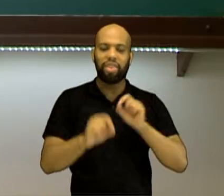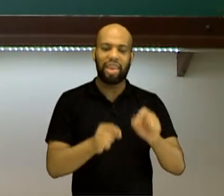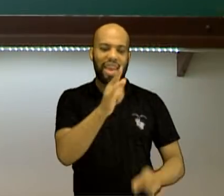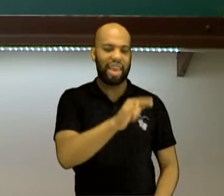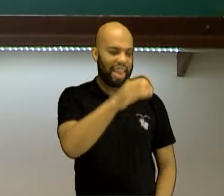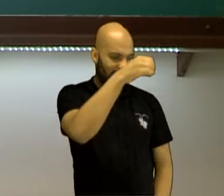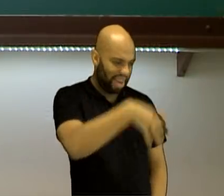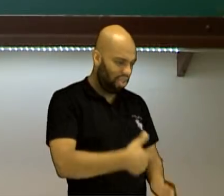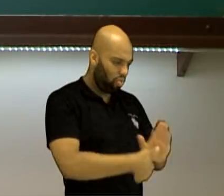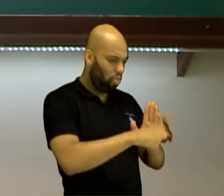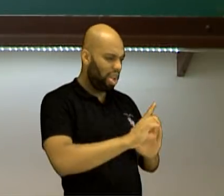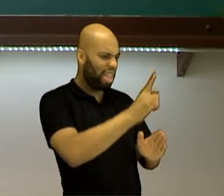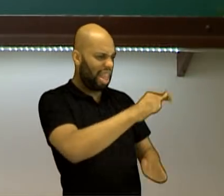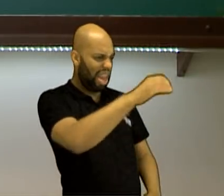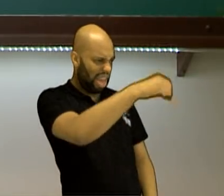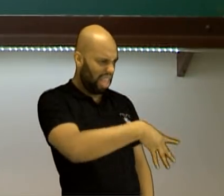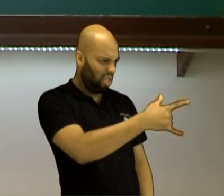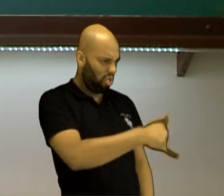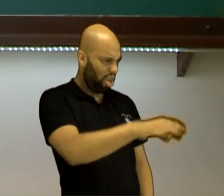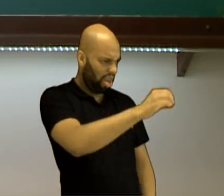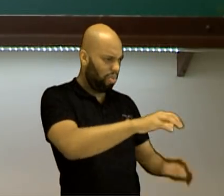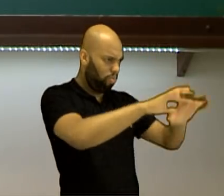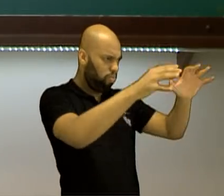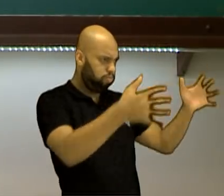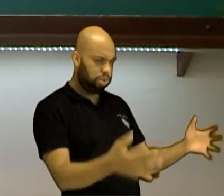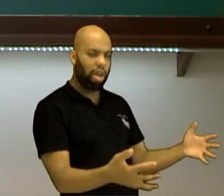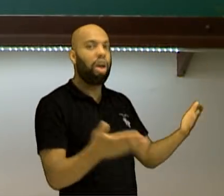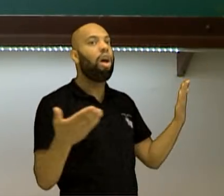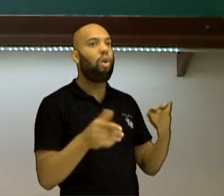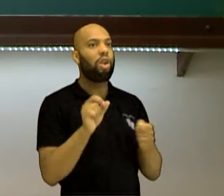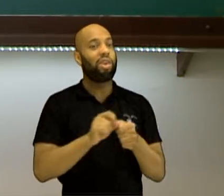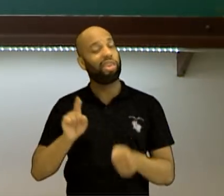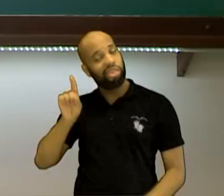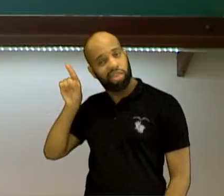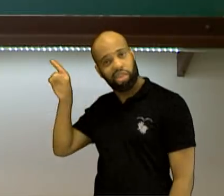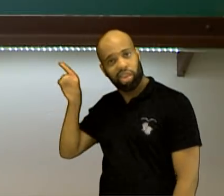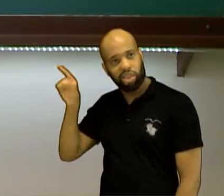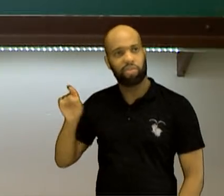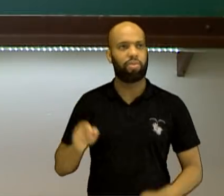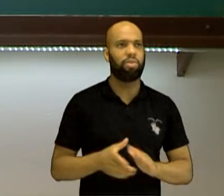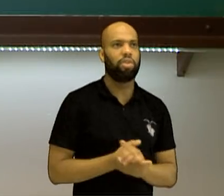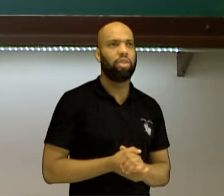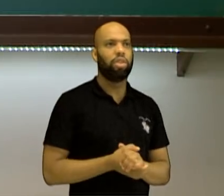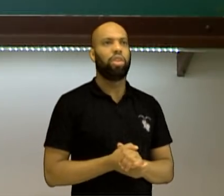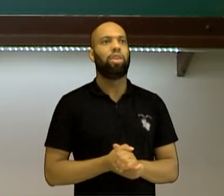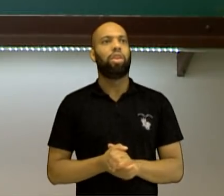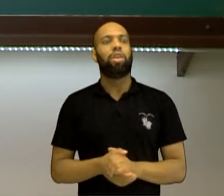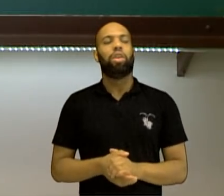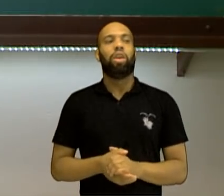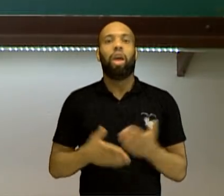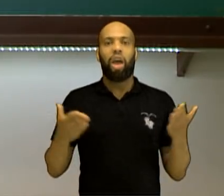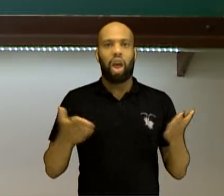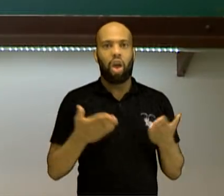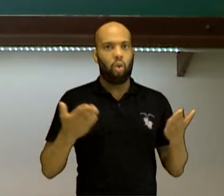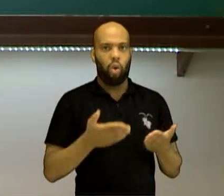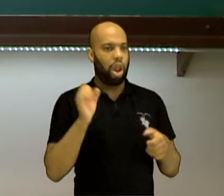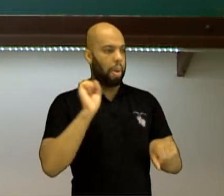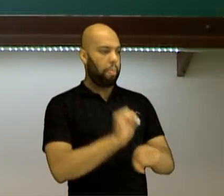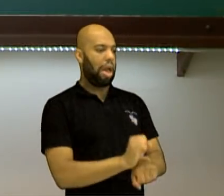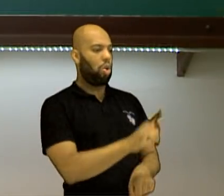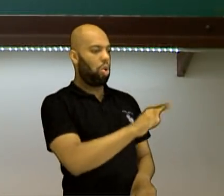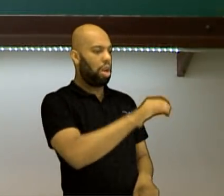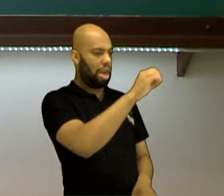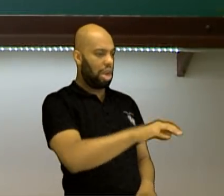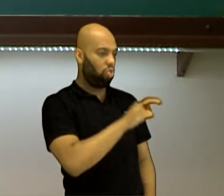Caximba, onde era direcionado os resíduos sólidos, o lixo da cidade, né? Então ele está desativado e